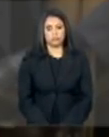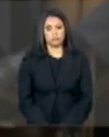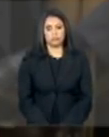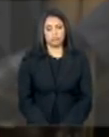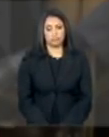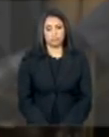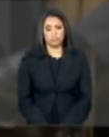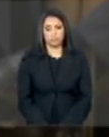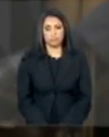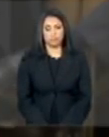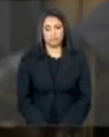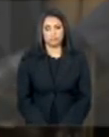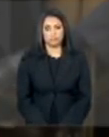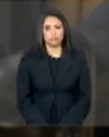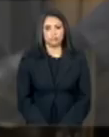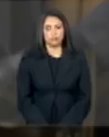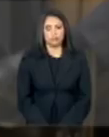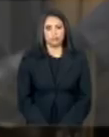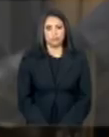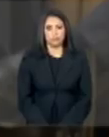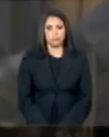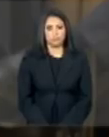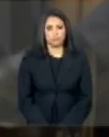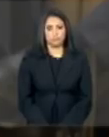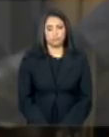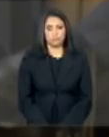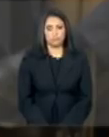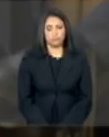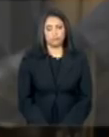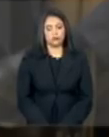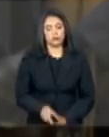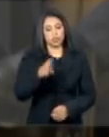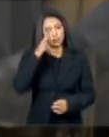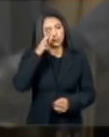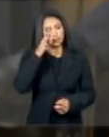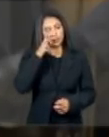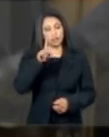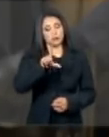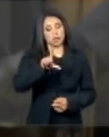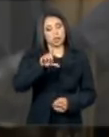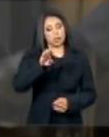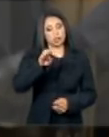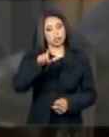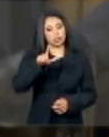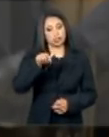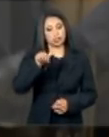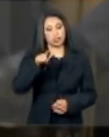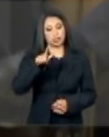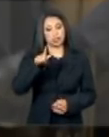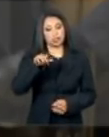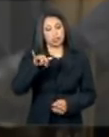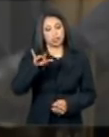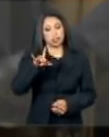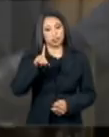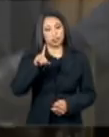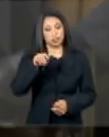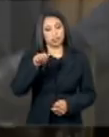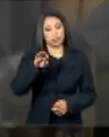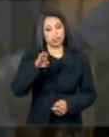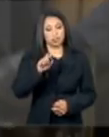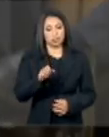53 70 são gerados reconhecido o leão joga assim rodrigues de oliveira no final deste processo a ele dando